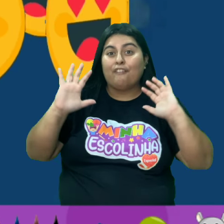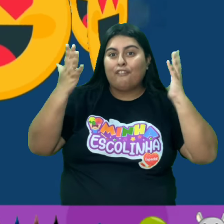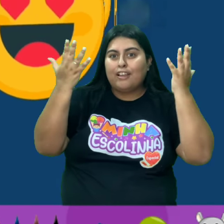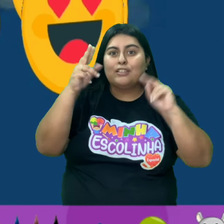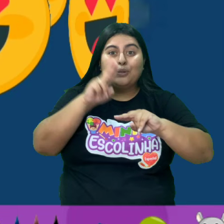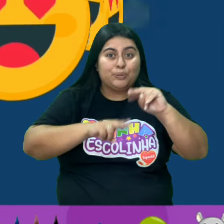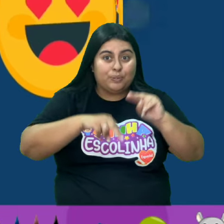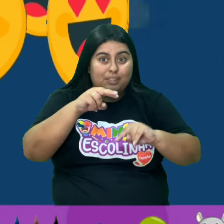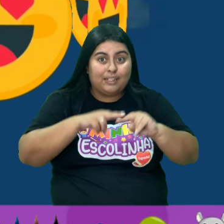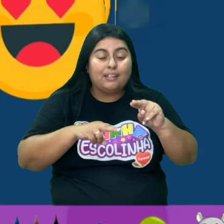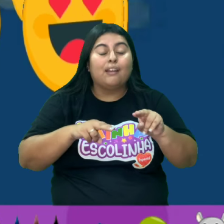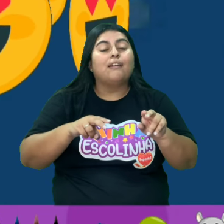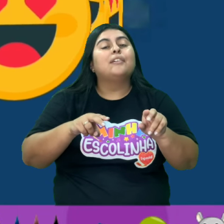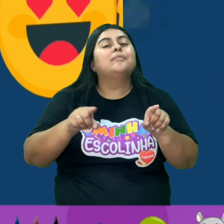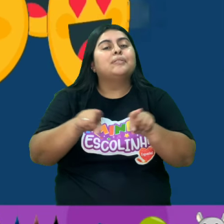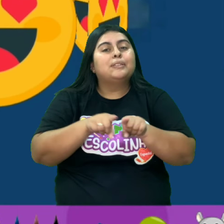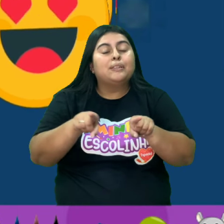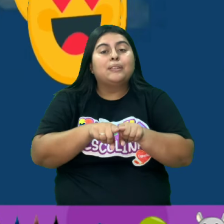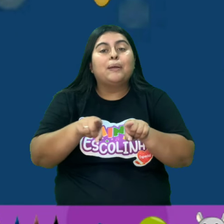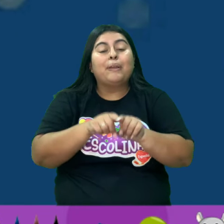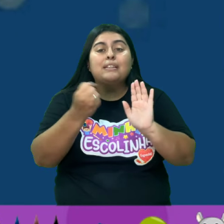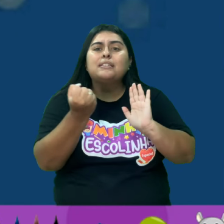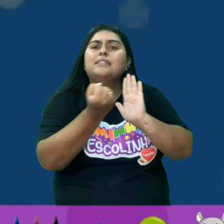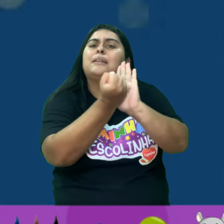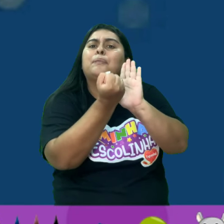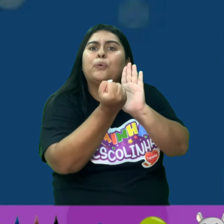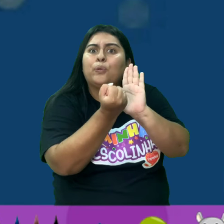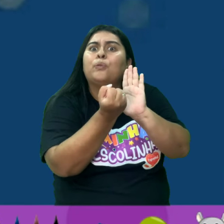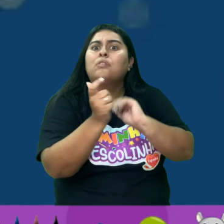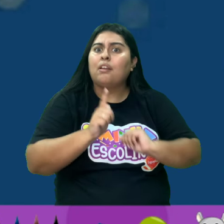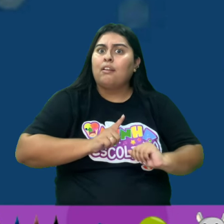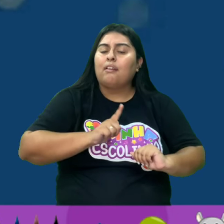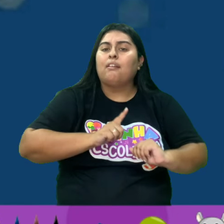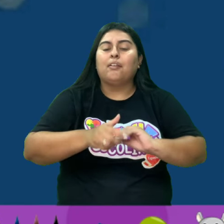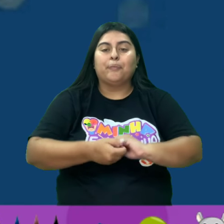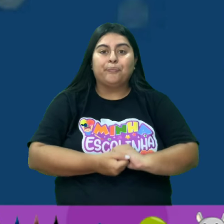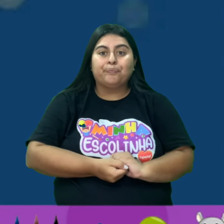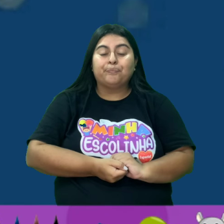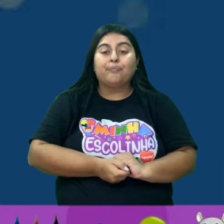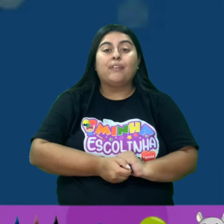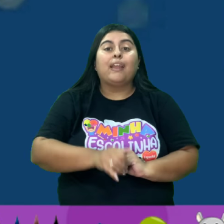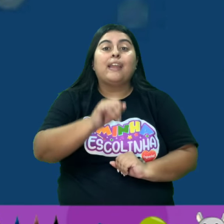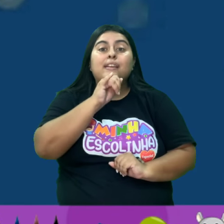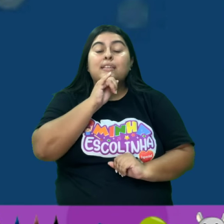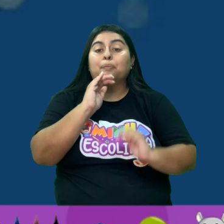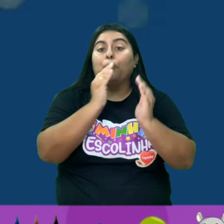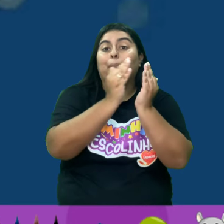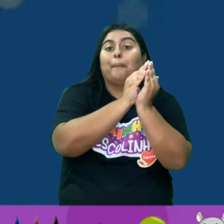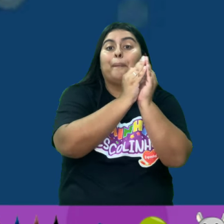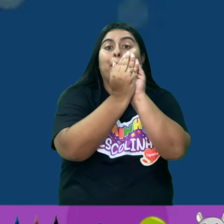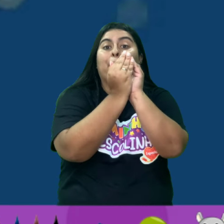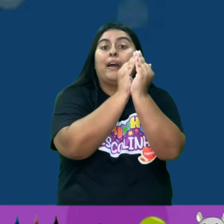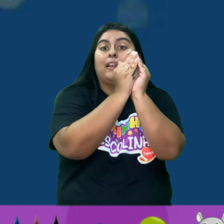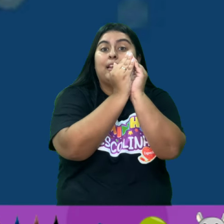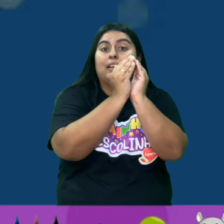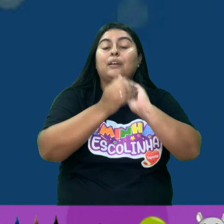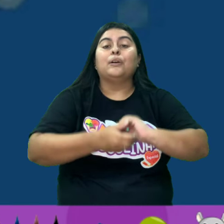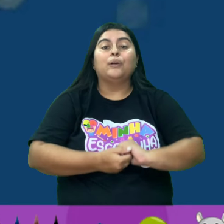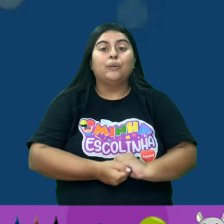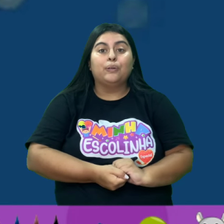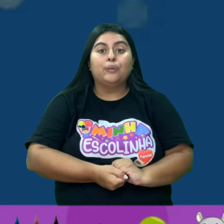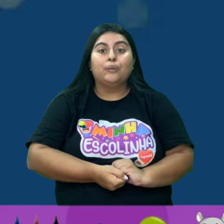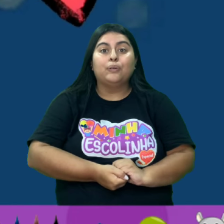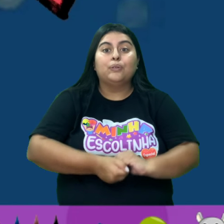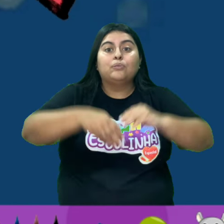Na festa junina também existem alguns símbolos, isso mesmo. O balão,